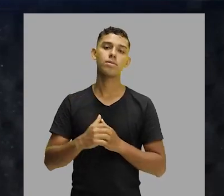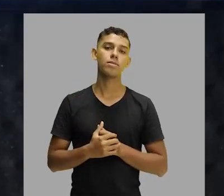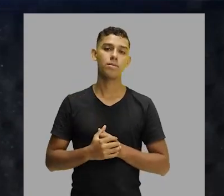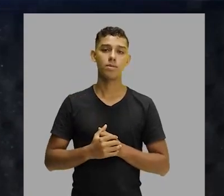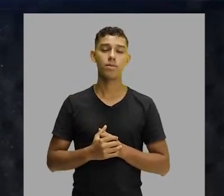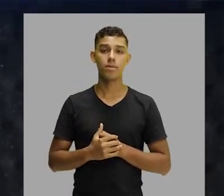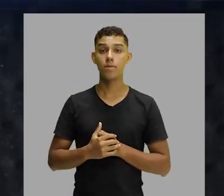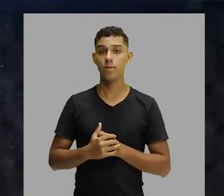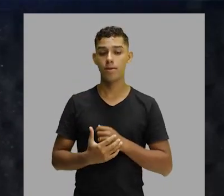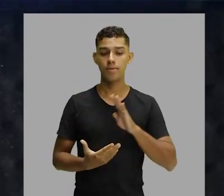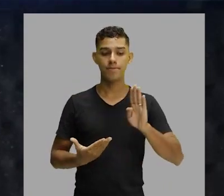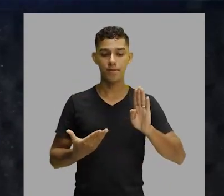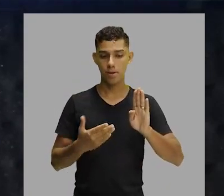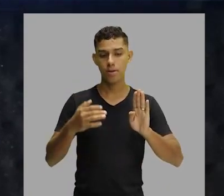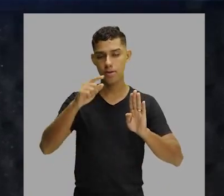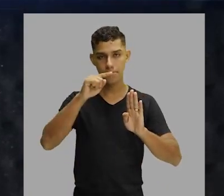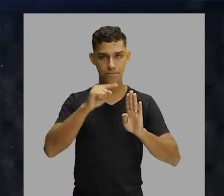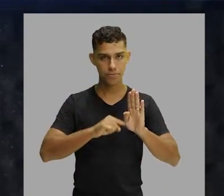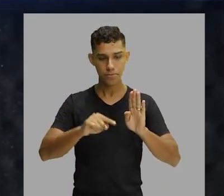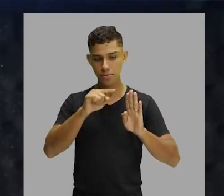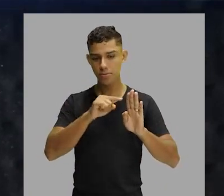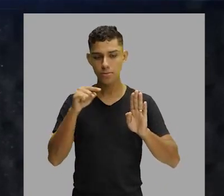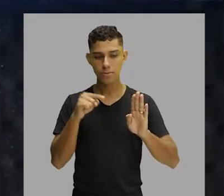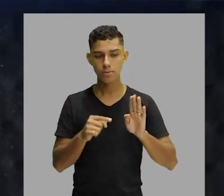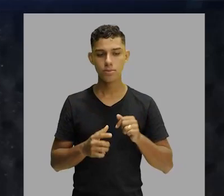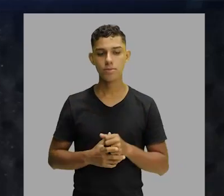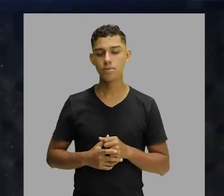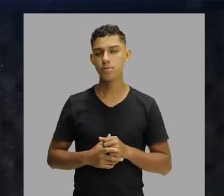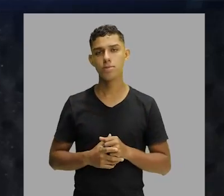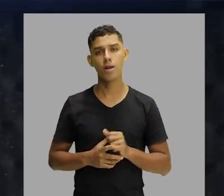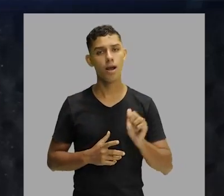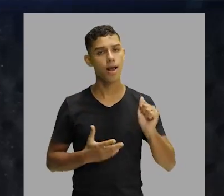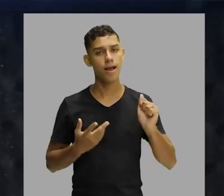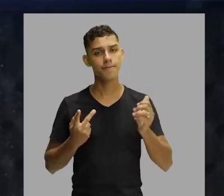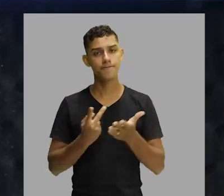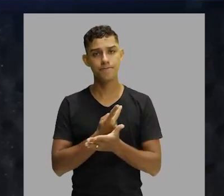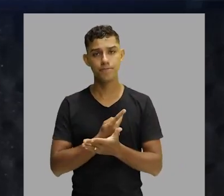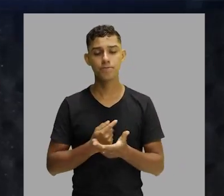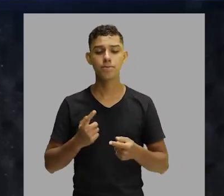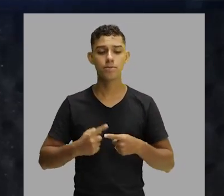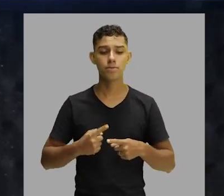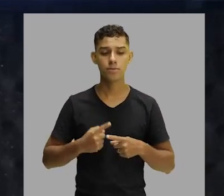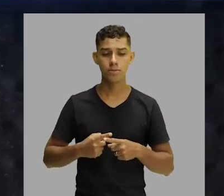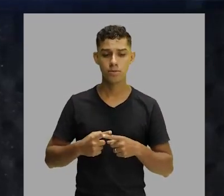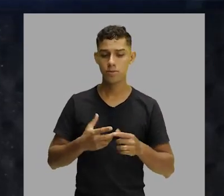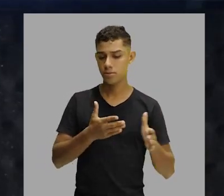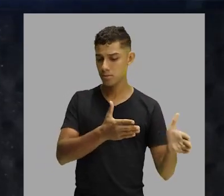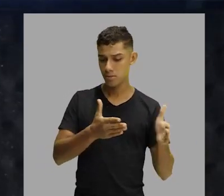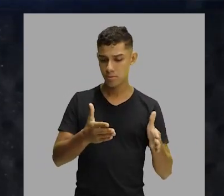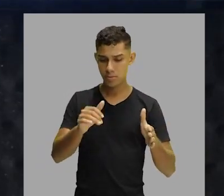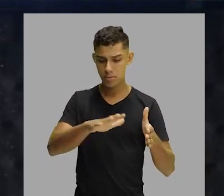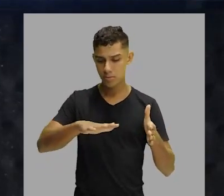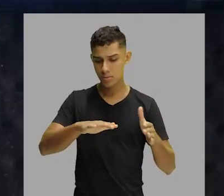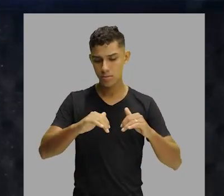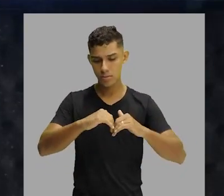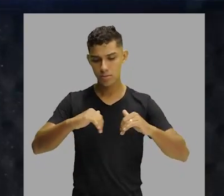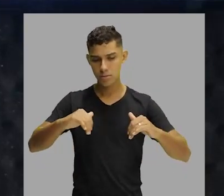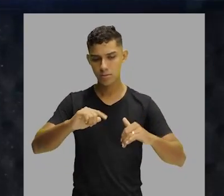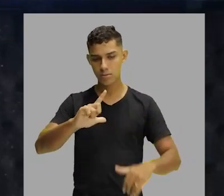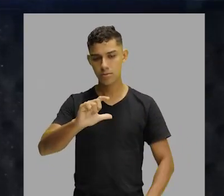é a letra B, certo? Então não pode ser a letra A justamente por conta desses buracos, lembrando que nós sempre fazemos alusão